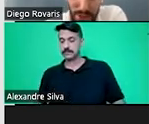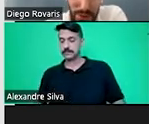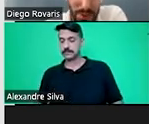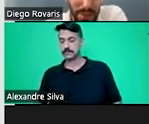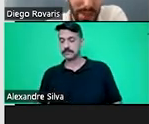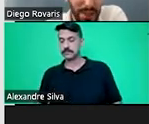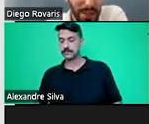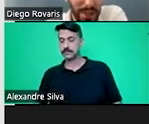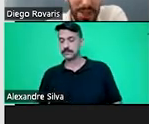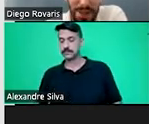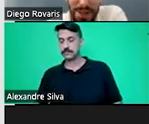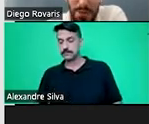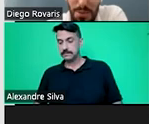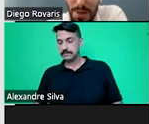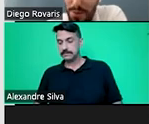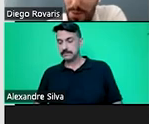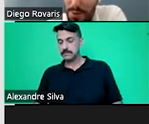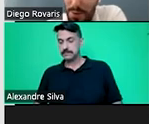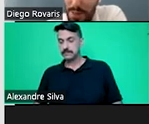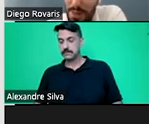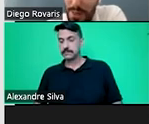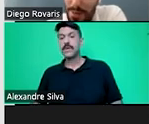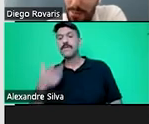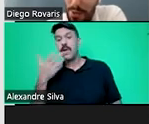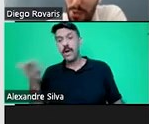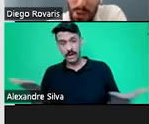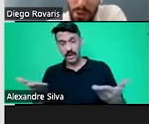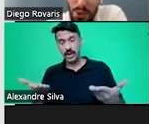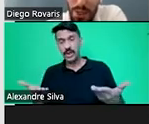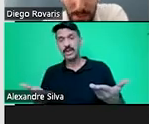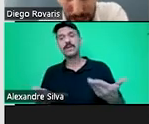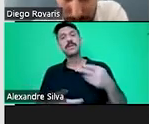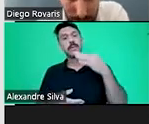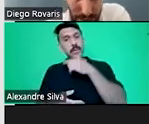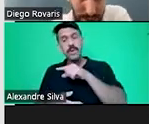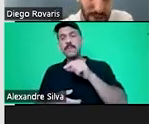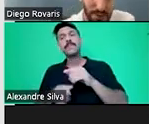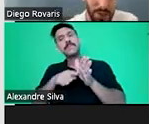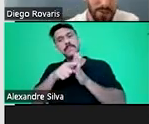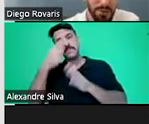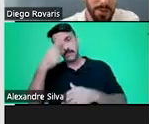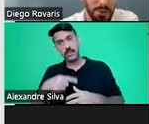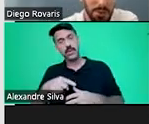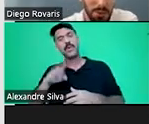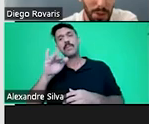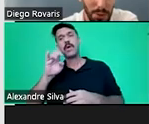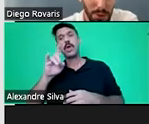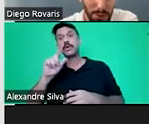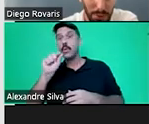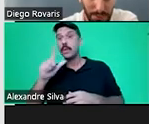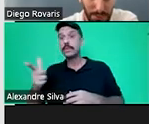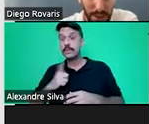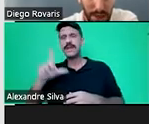mais de 20 anos, a gente tem um perfil biológico que também vai contra a literatura. Então, em um